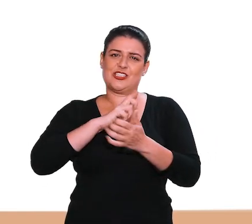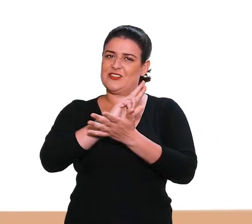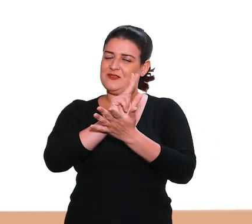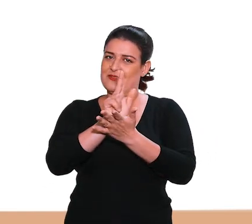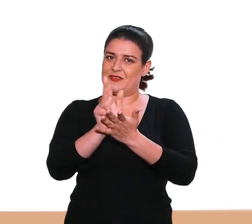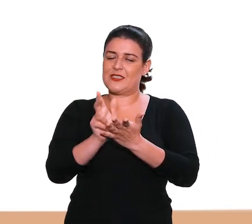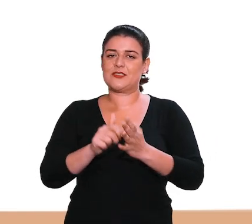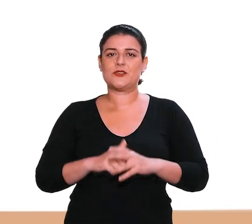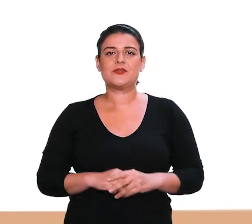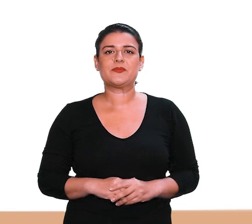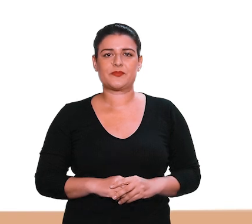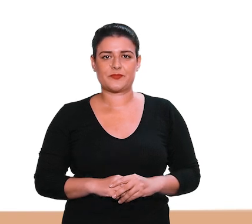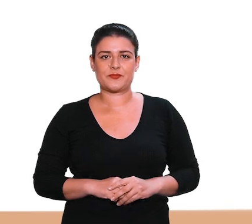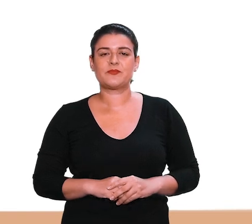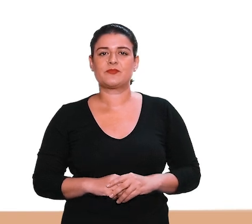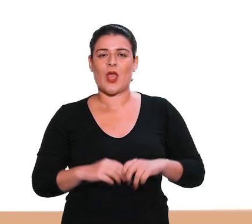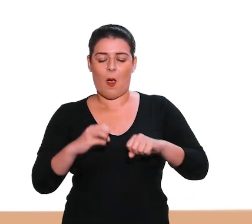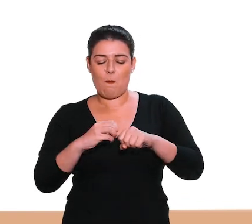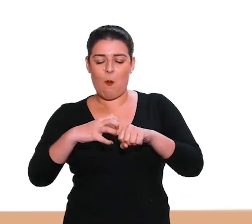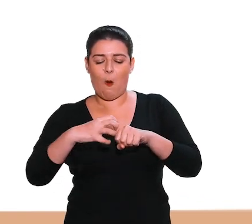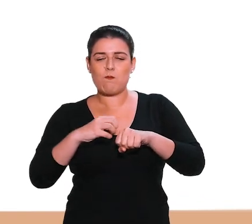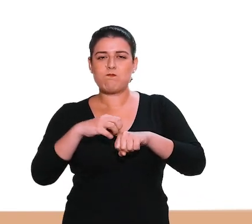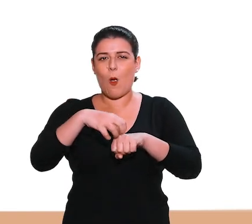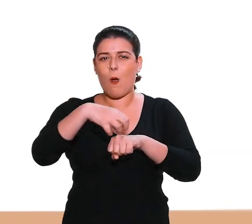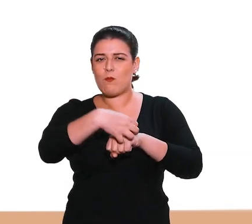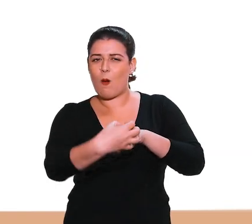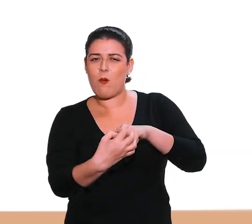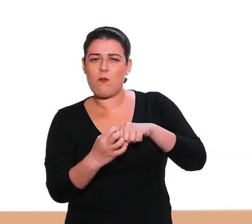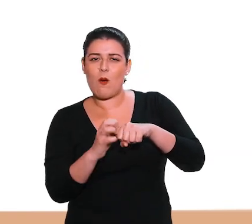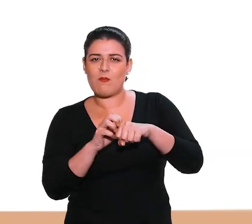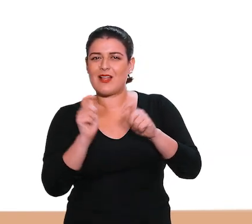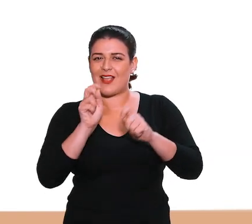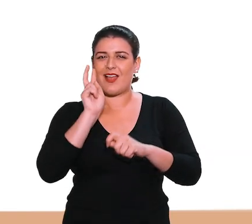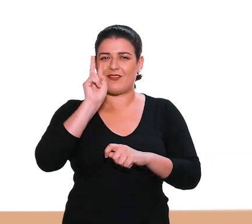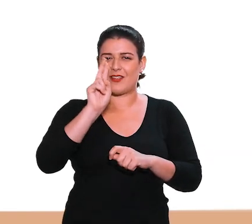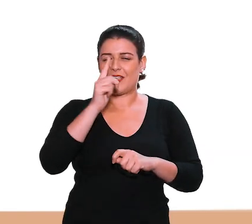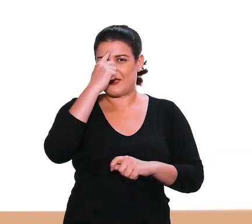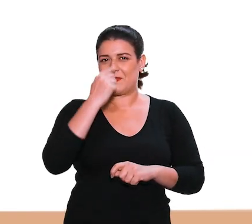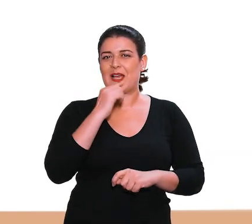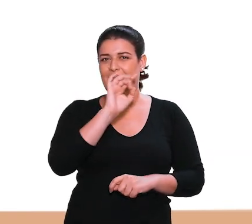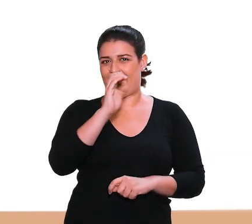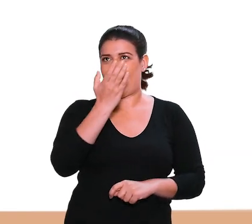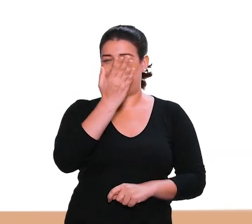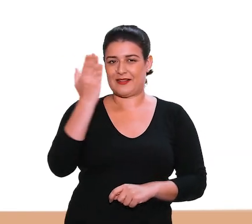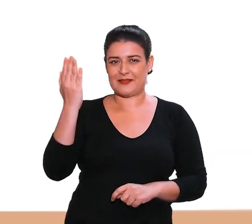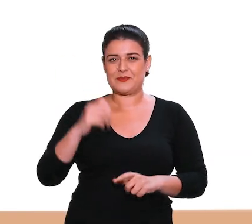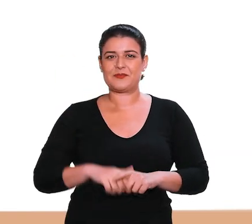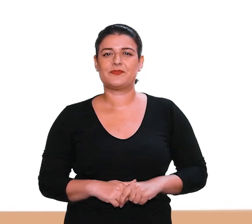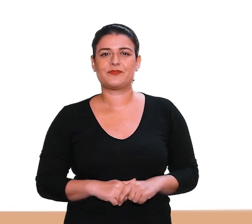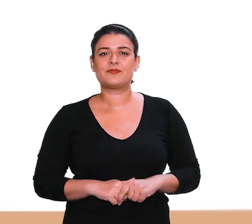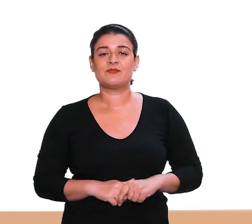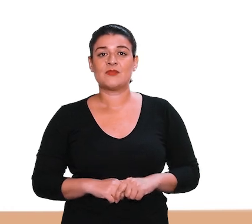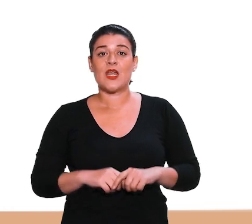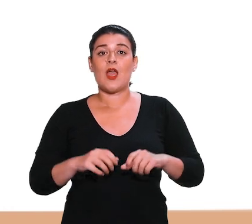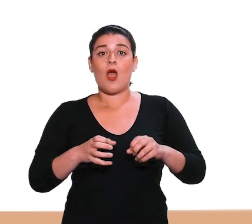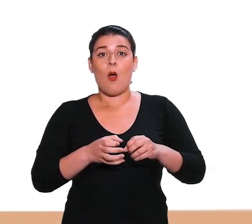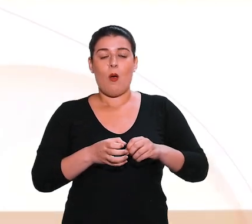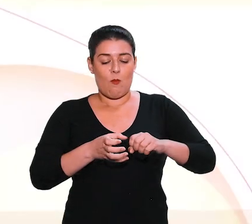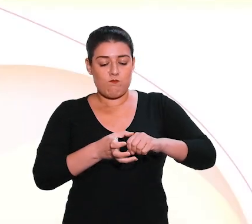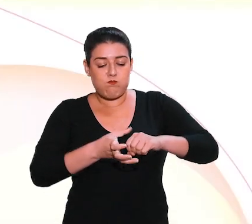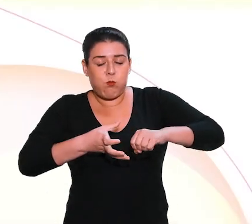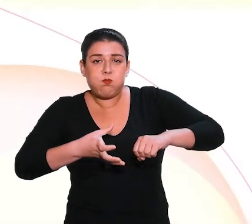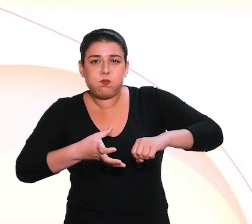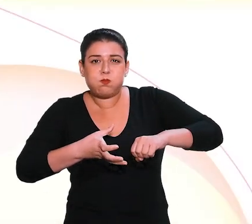abertas, calos e outras coisas mais que nós podemos perceber. O edema também, ele é comum